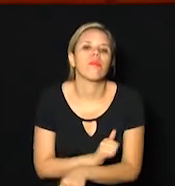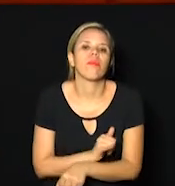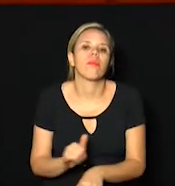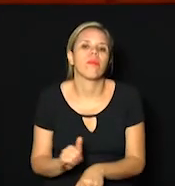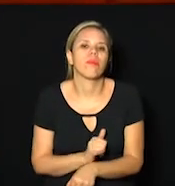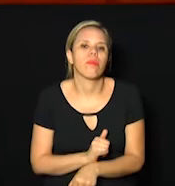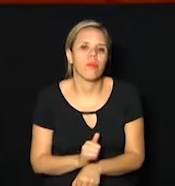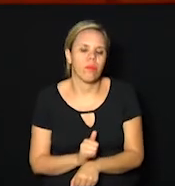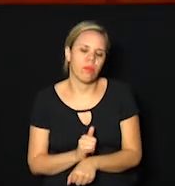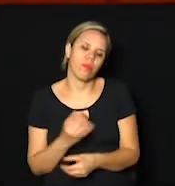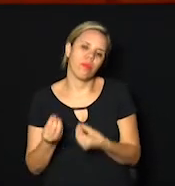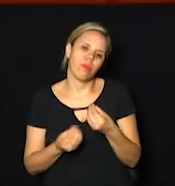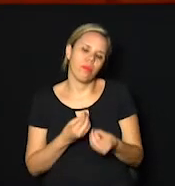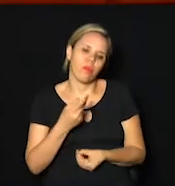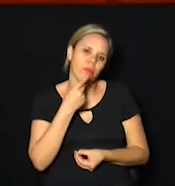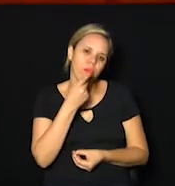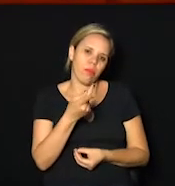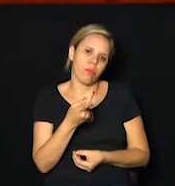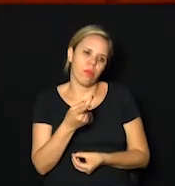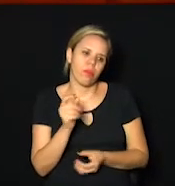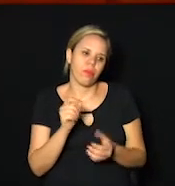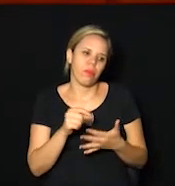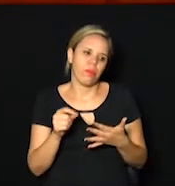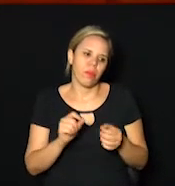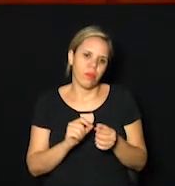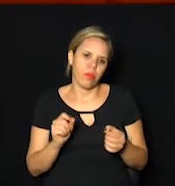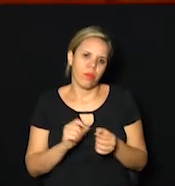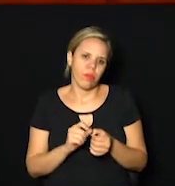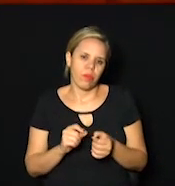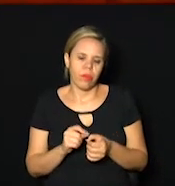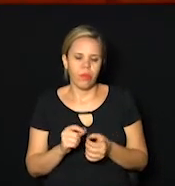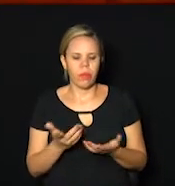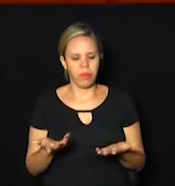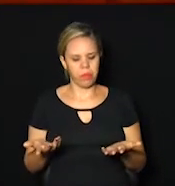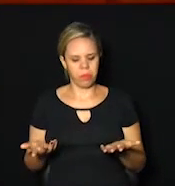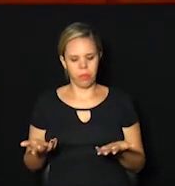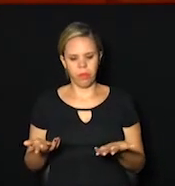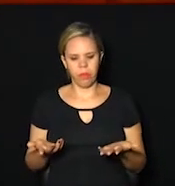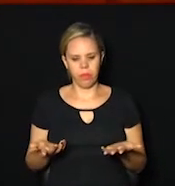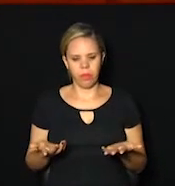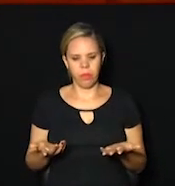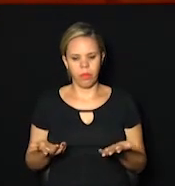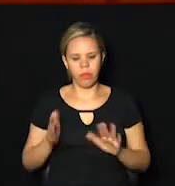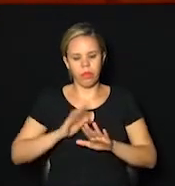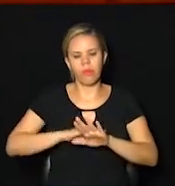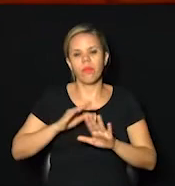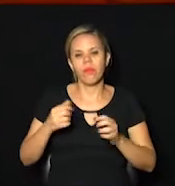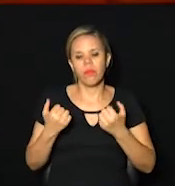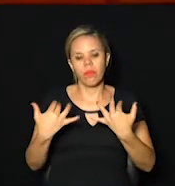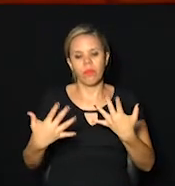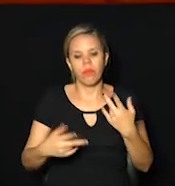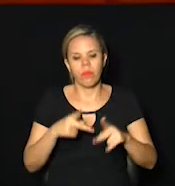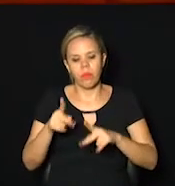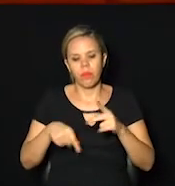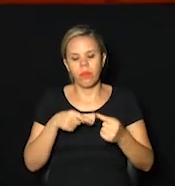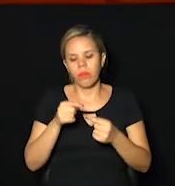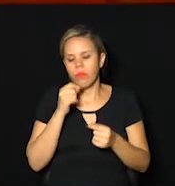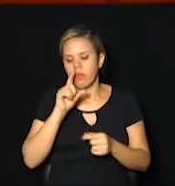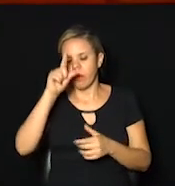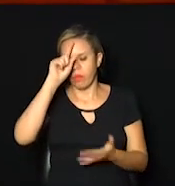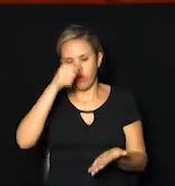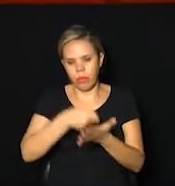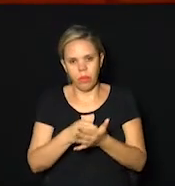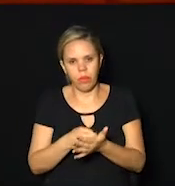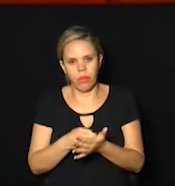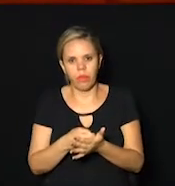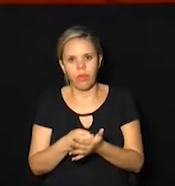daquilo, como é que eu vou falar, o que é que eu vou falar, com quem é que eu vou falar, qual o tom do que eu vou falar, e só depois de a gente decidir tudo isso, e